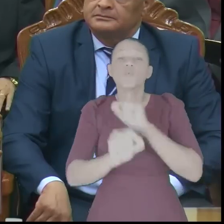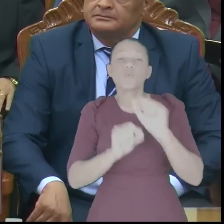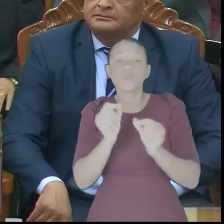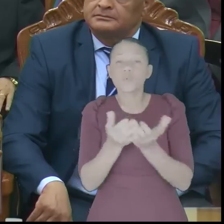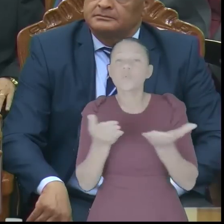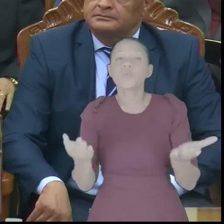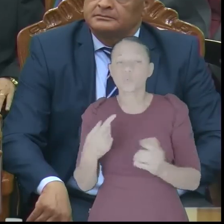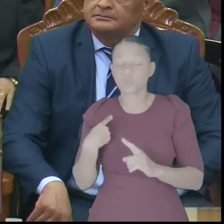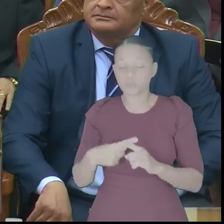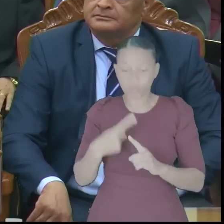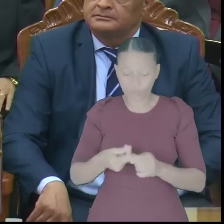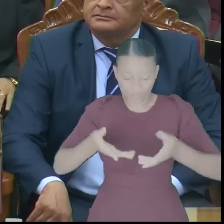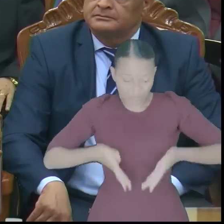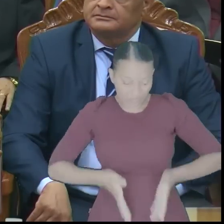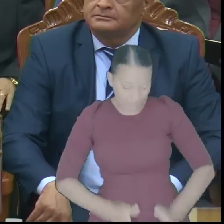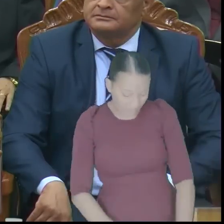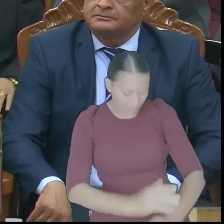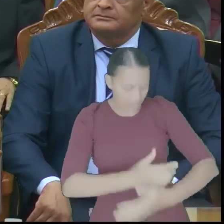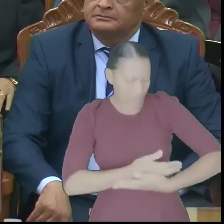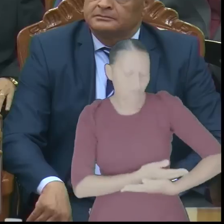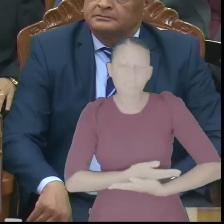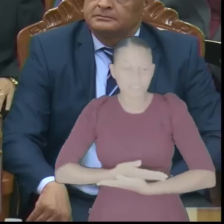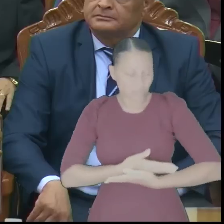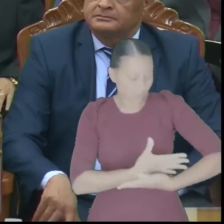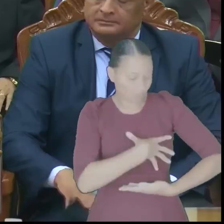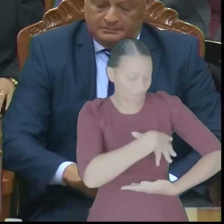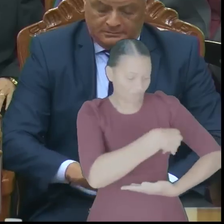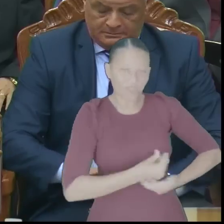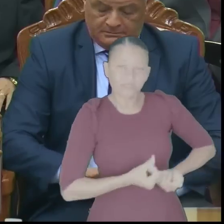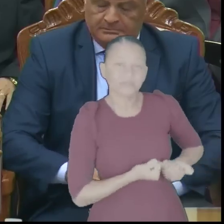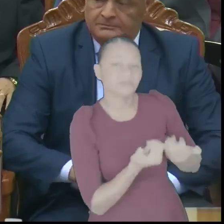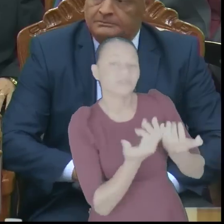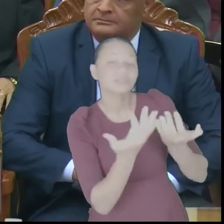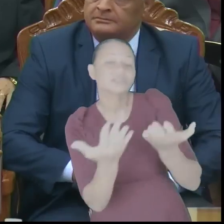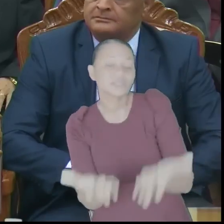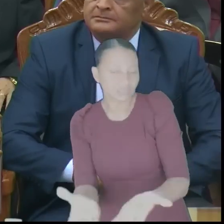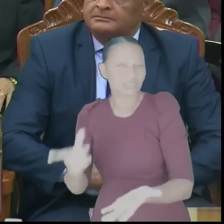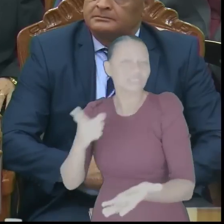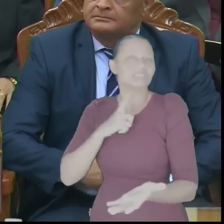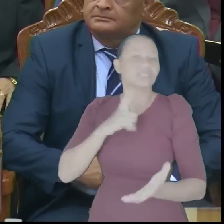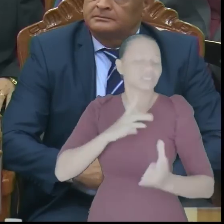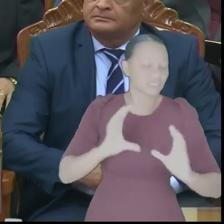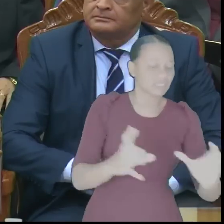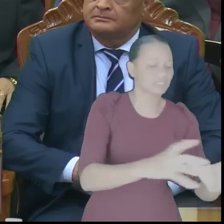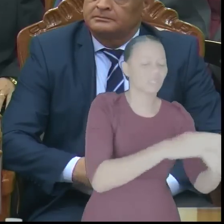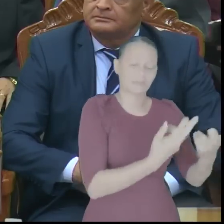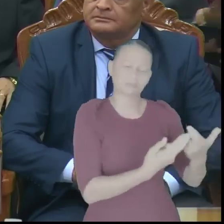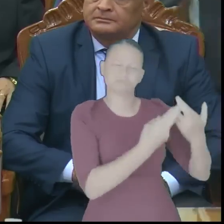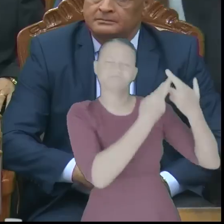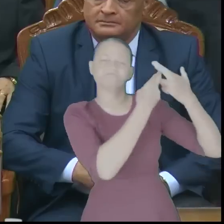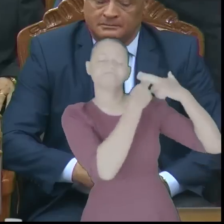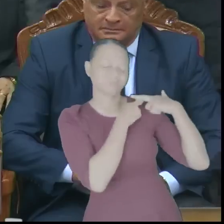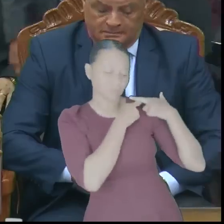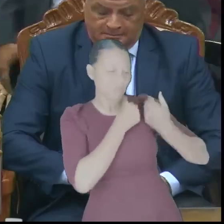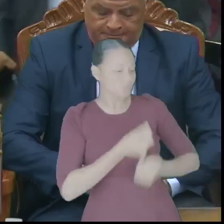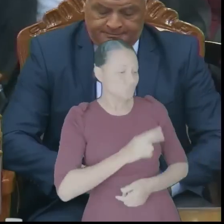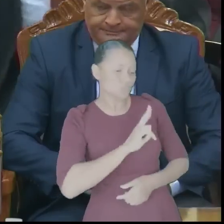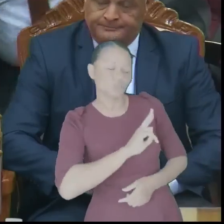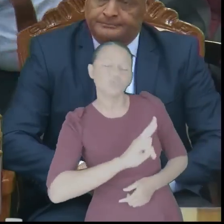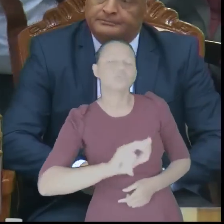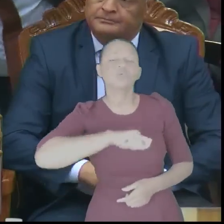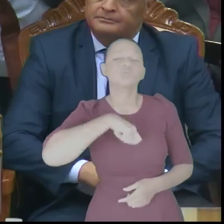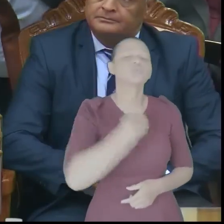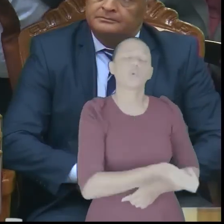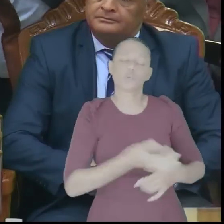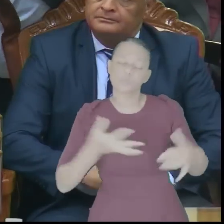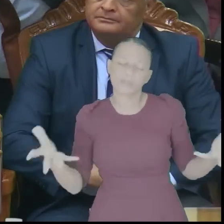o menino nos nasceu e um filho se nos deu. O principado está sobre os seus ombros. O seu nome será maravilhoso, conselheiro,